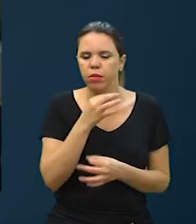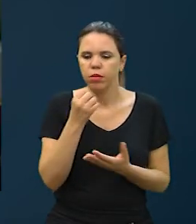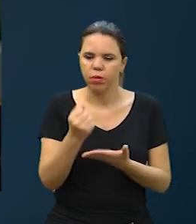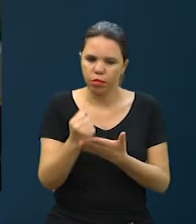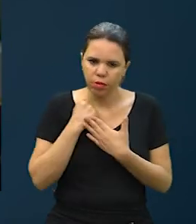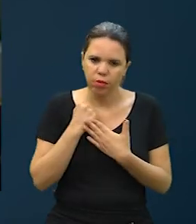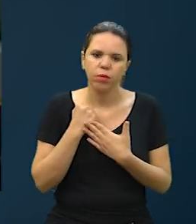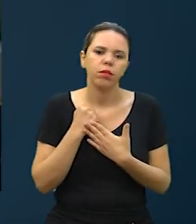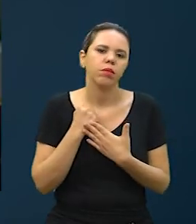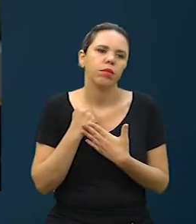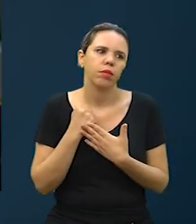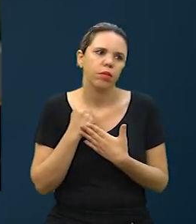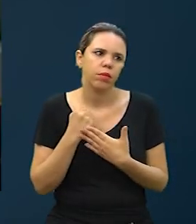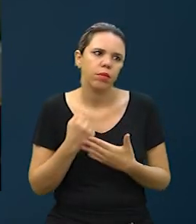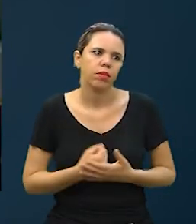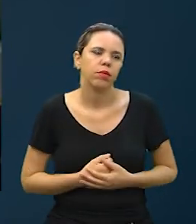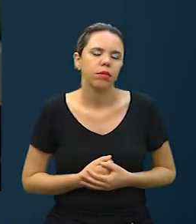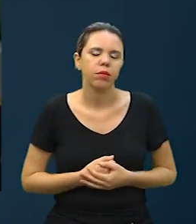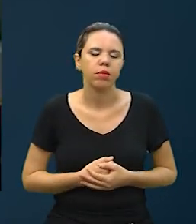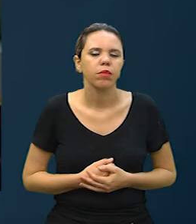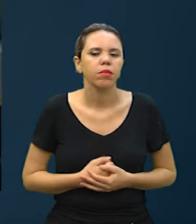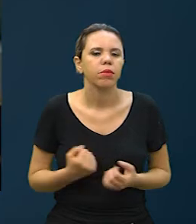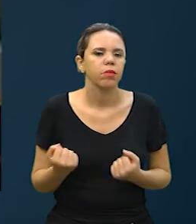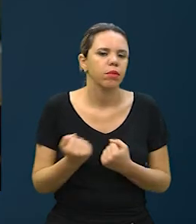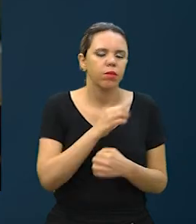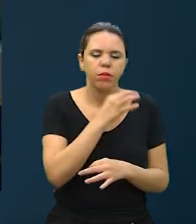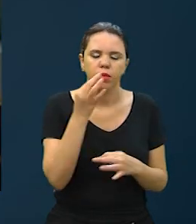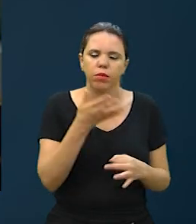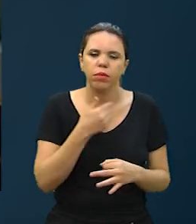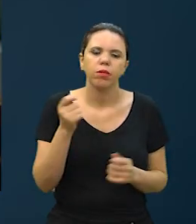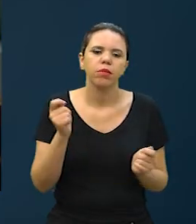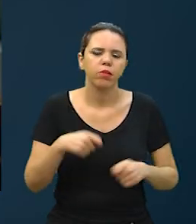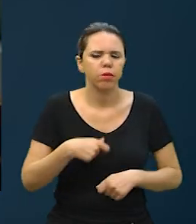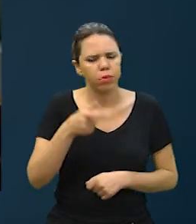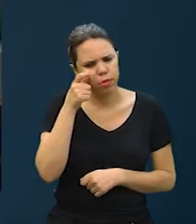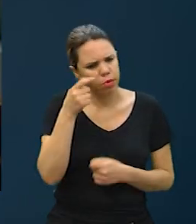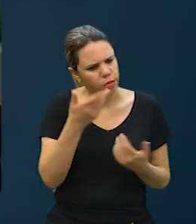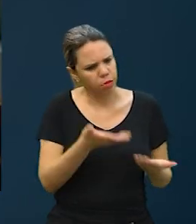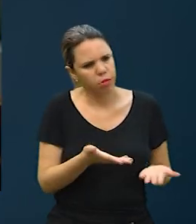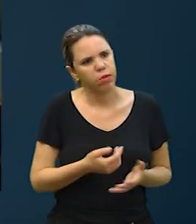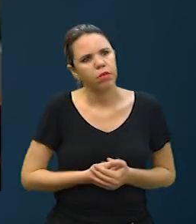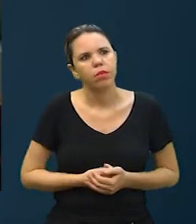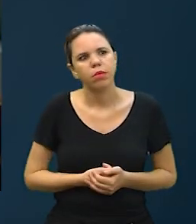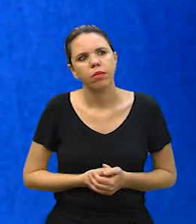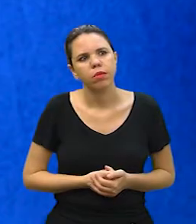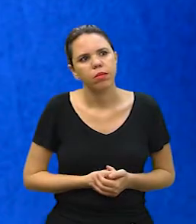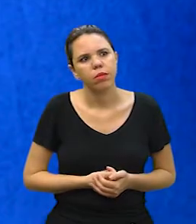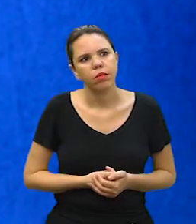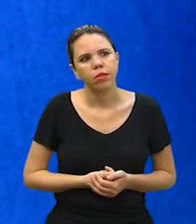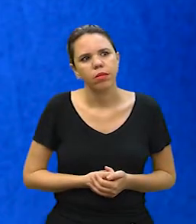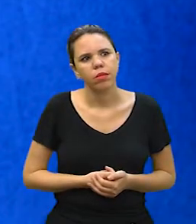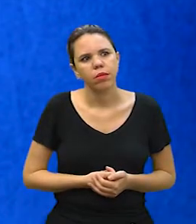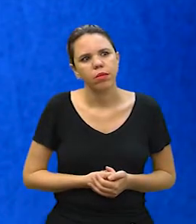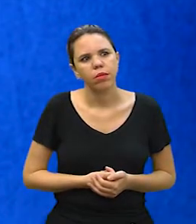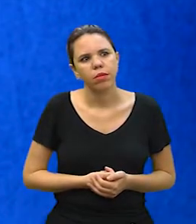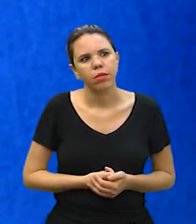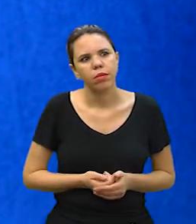do bem, que me ajudaram, me acolheram da melhor maneira possível, mas eu vendo aquilo ali,